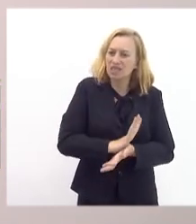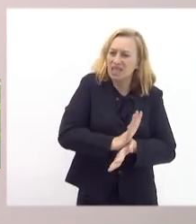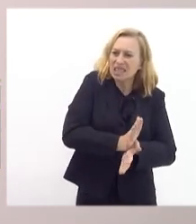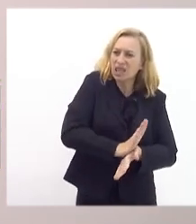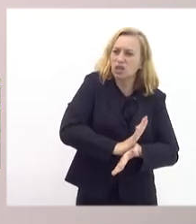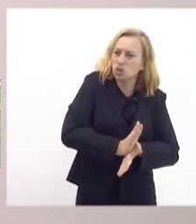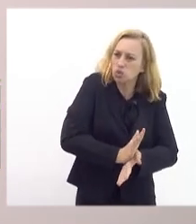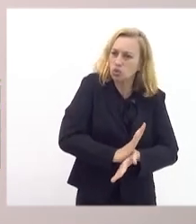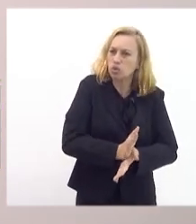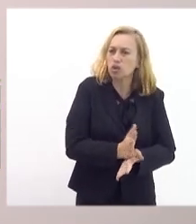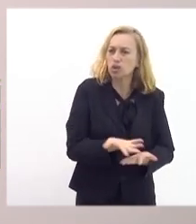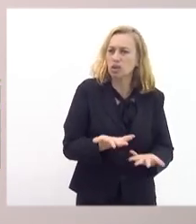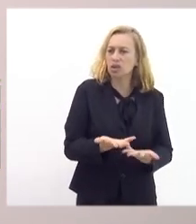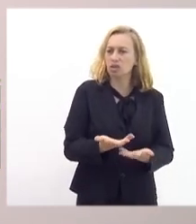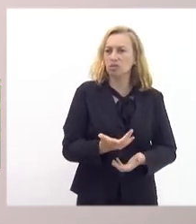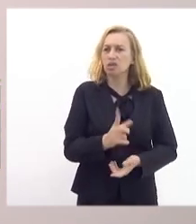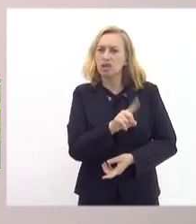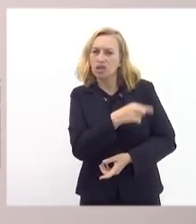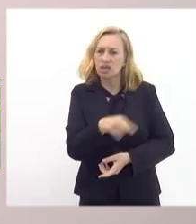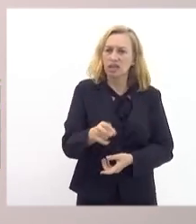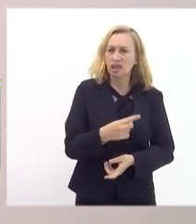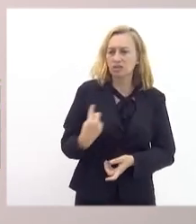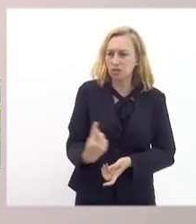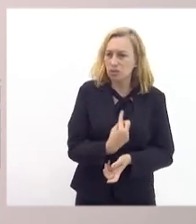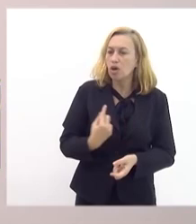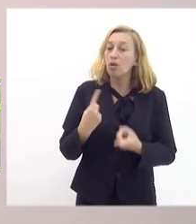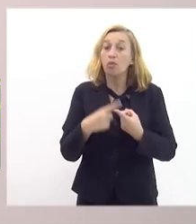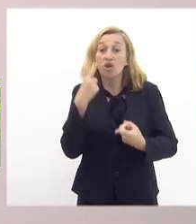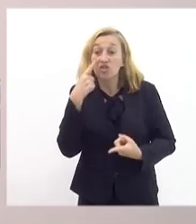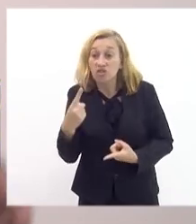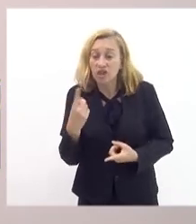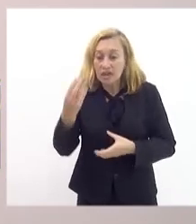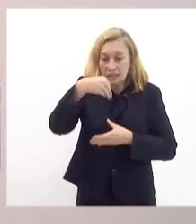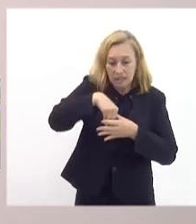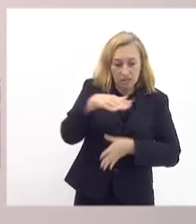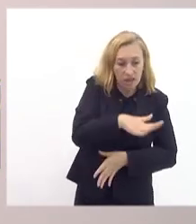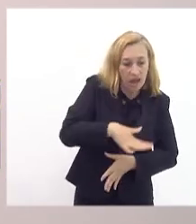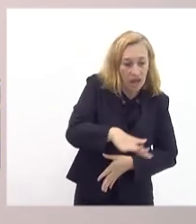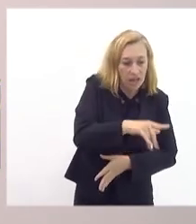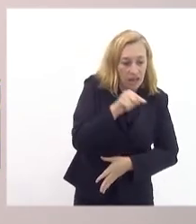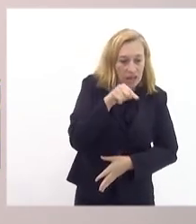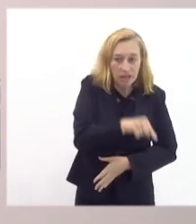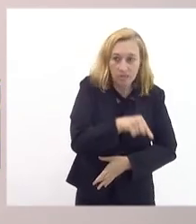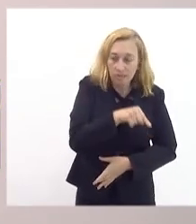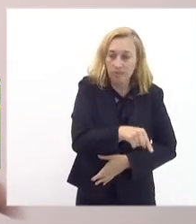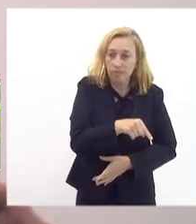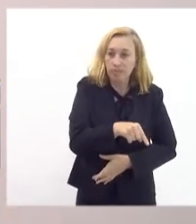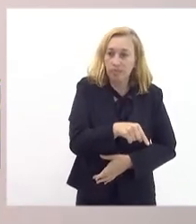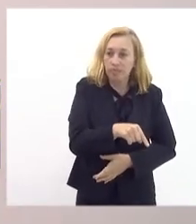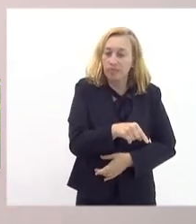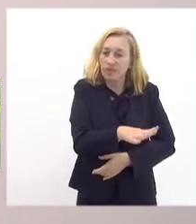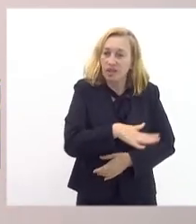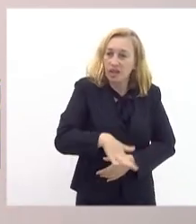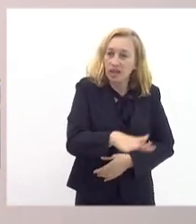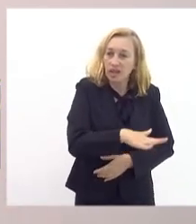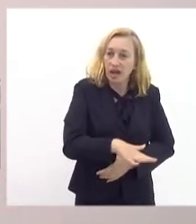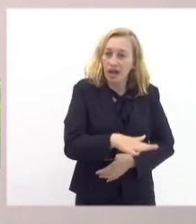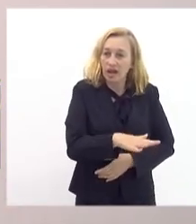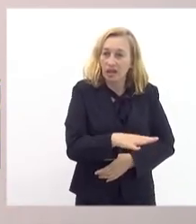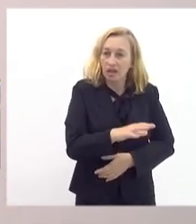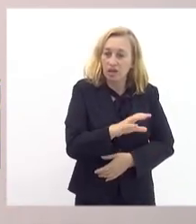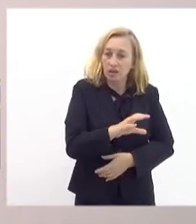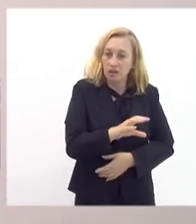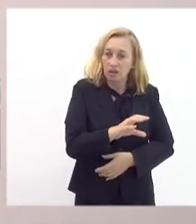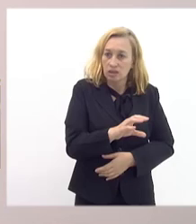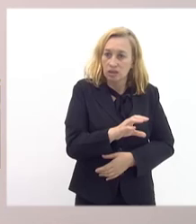vamos vamos sendo aniquilados por quem te vê dentro da área lá que ele a áreas de conservação